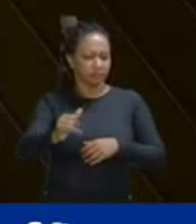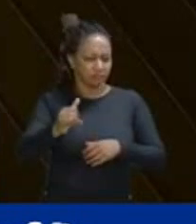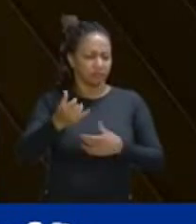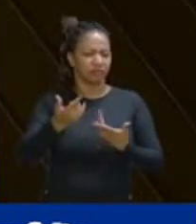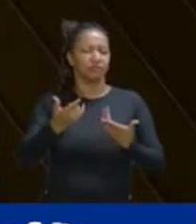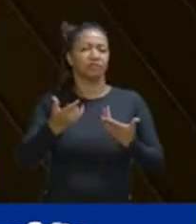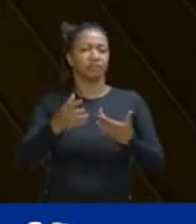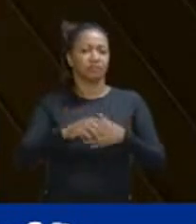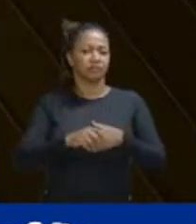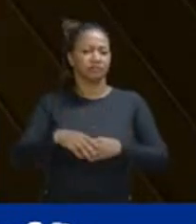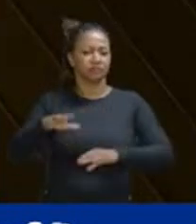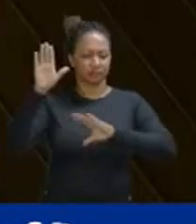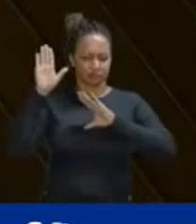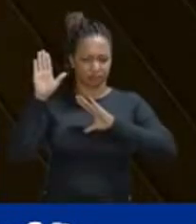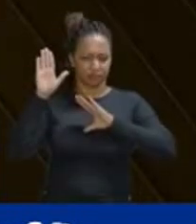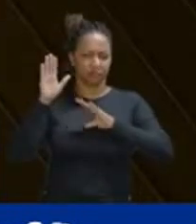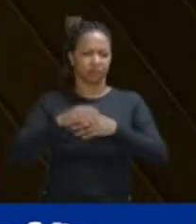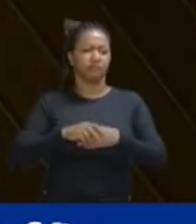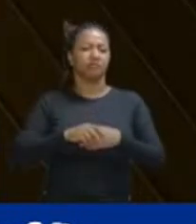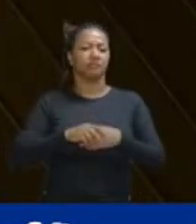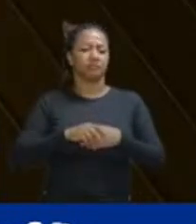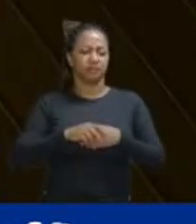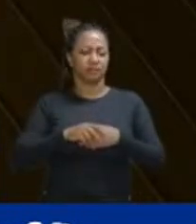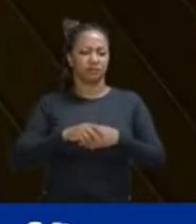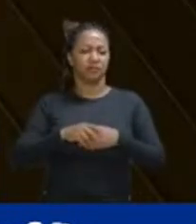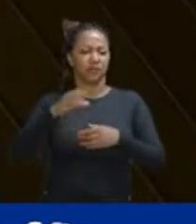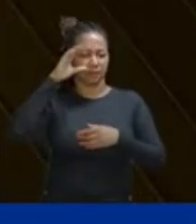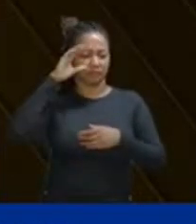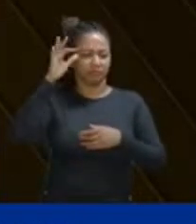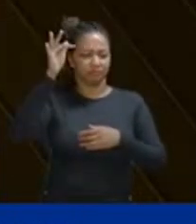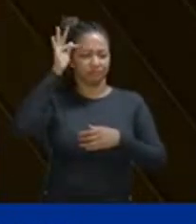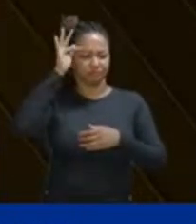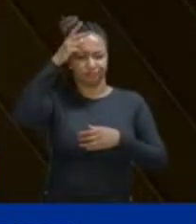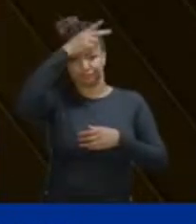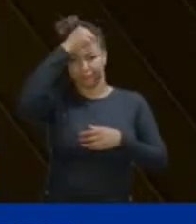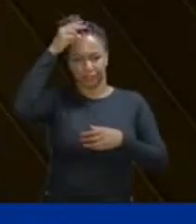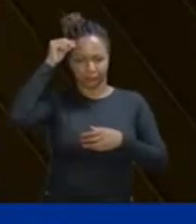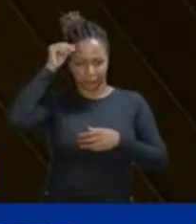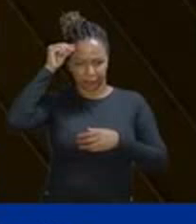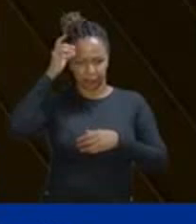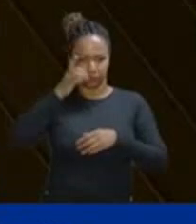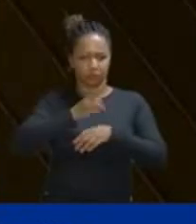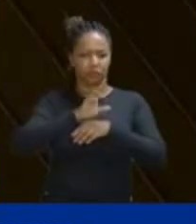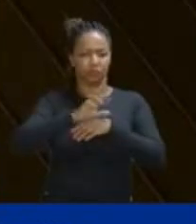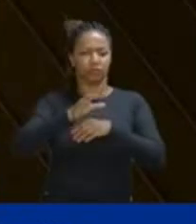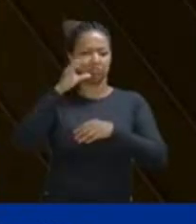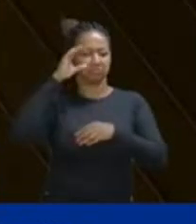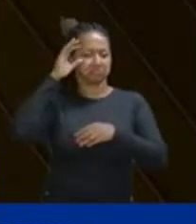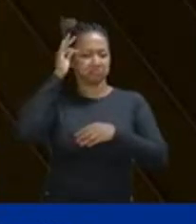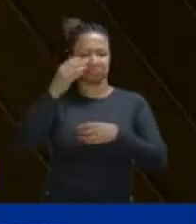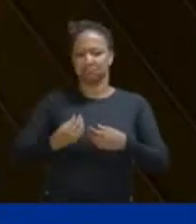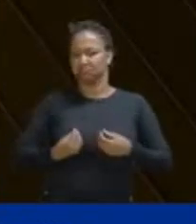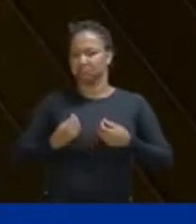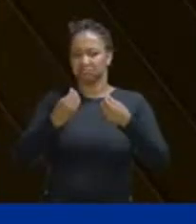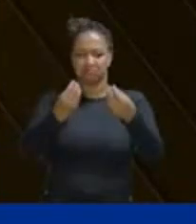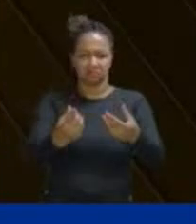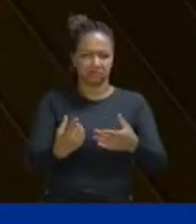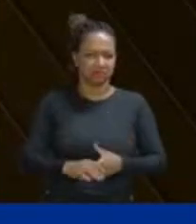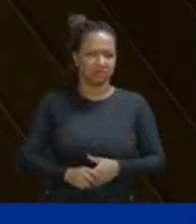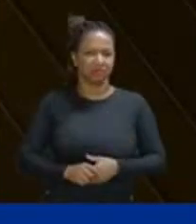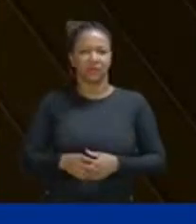e indiretamente que o candidato à reeleição e atual prefeito de Macapá, Dr. Furlan, abro aspas, não entregou